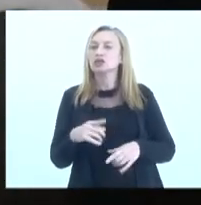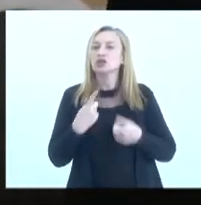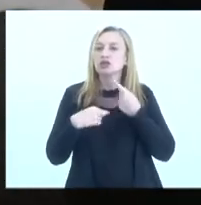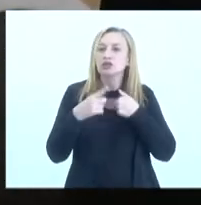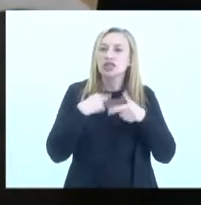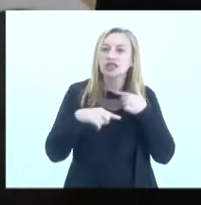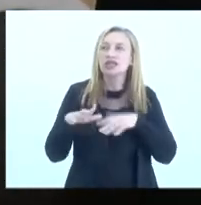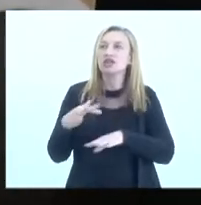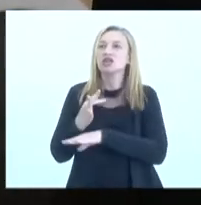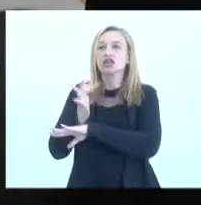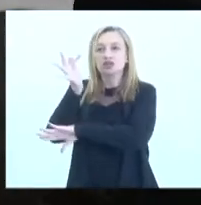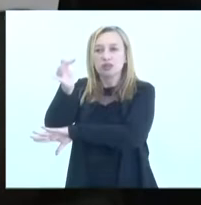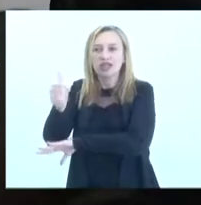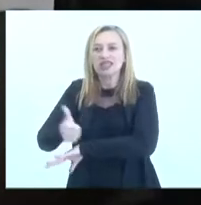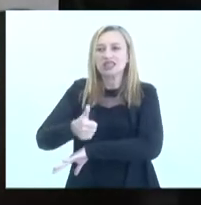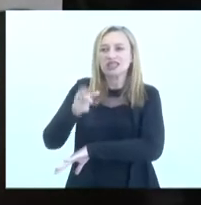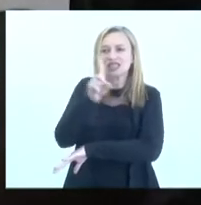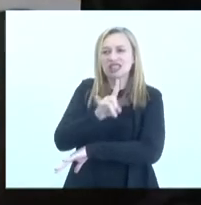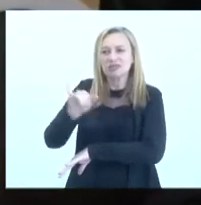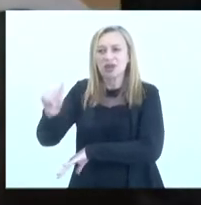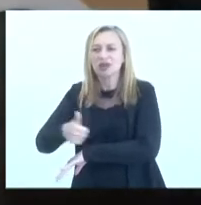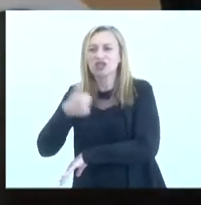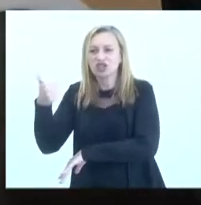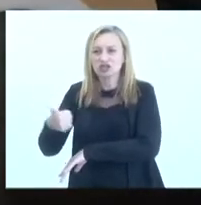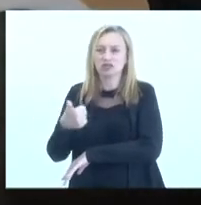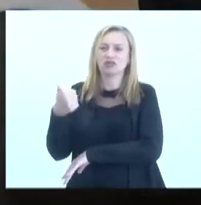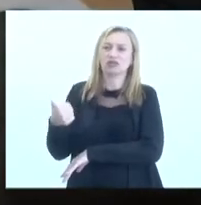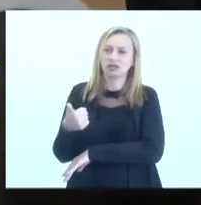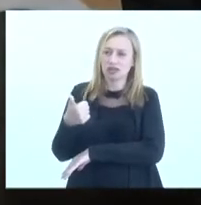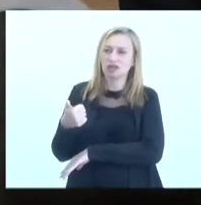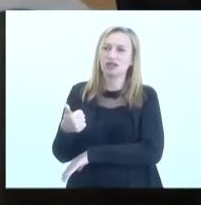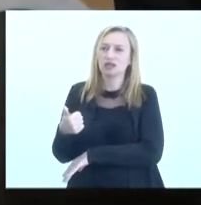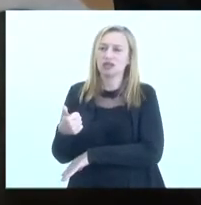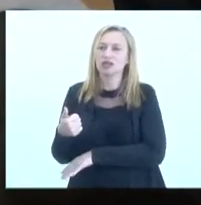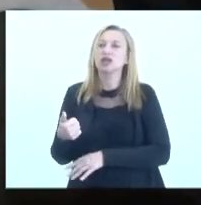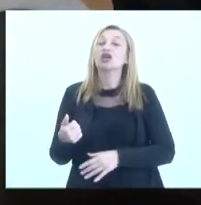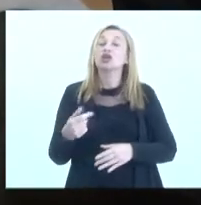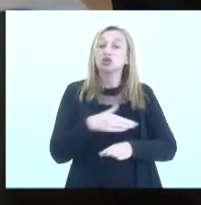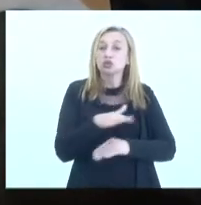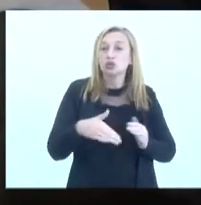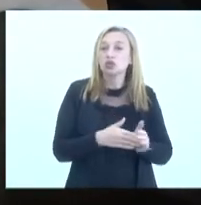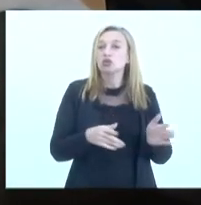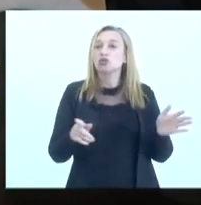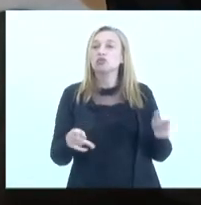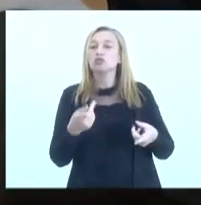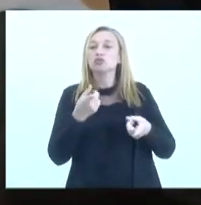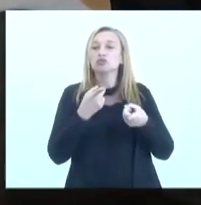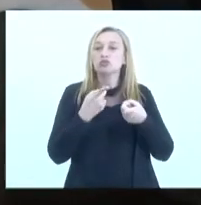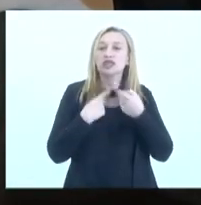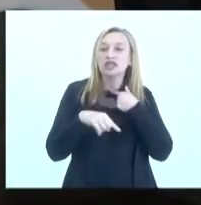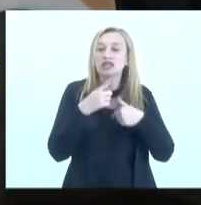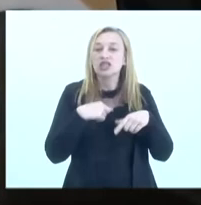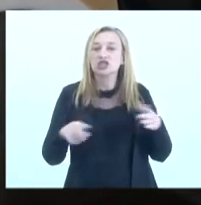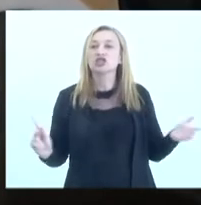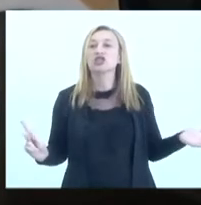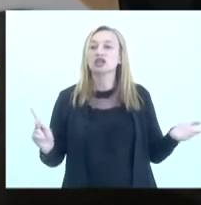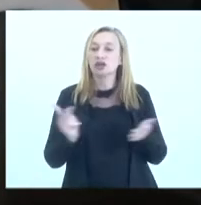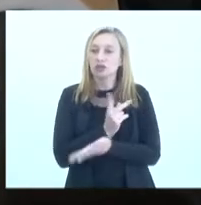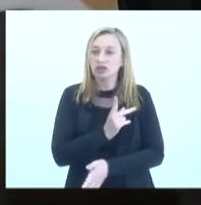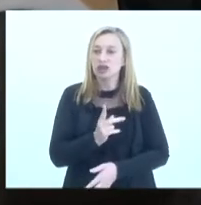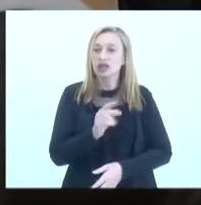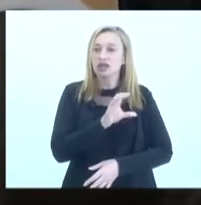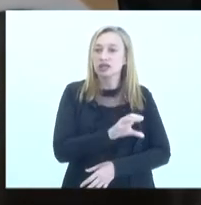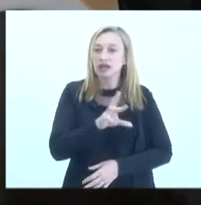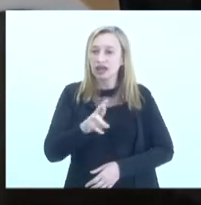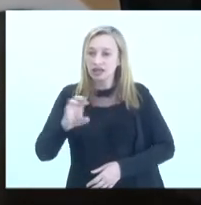e as esperanças, dias melhores virão, e estamos todos aqui com esse mesmo projeto, com essa mesma vontade de fazer acontecer. O CRC